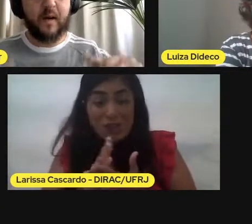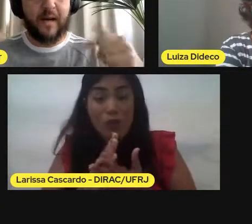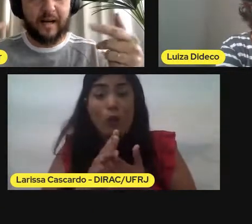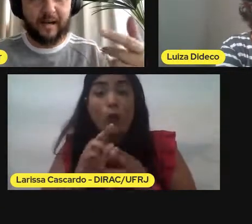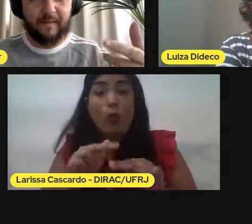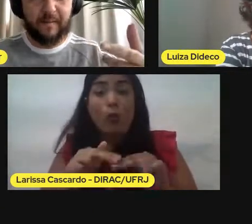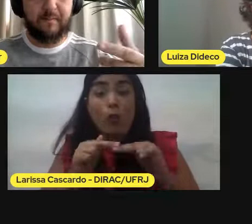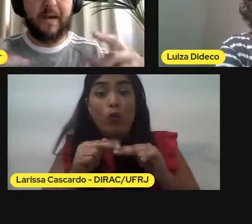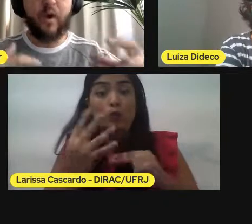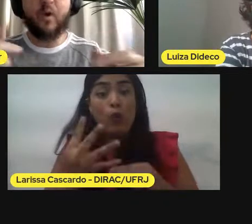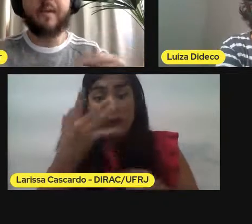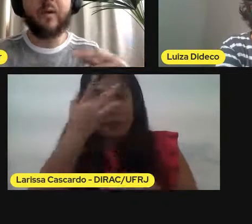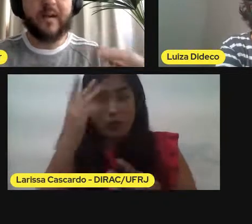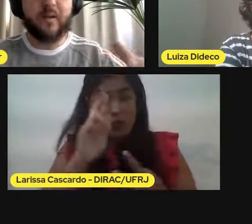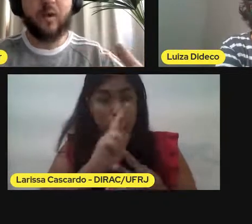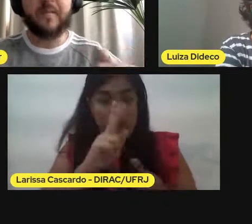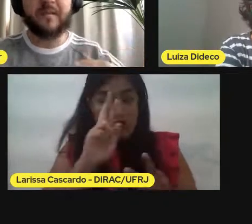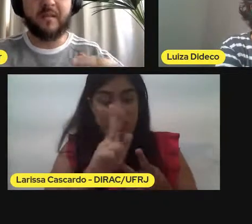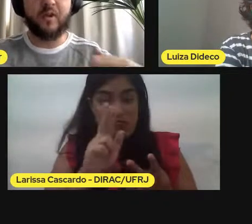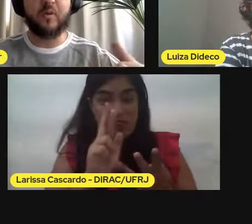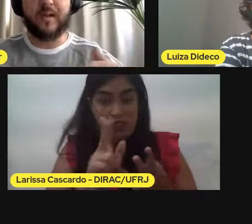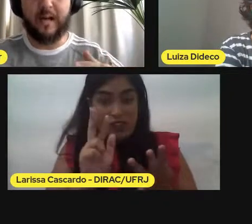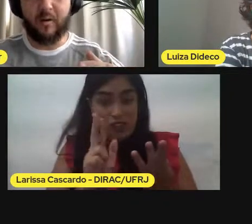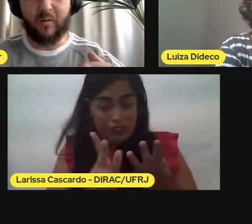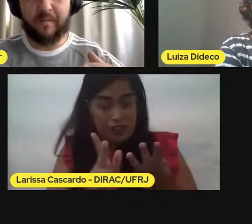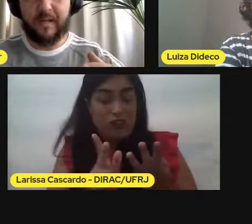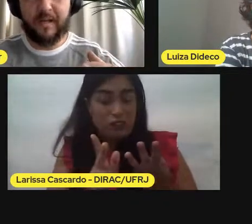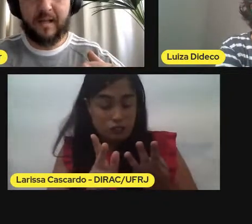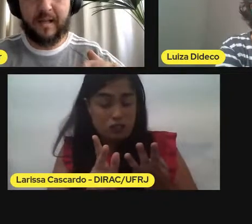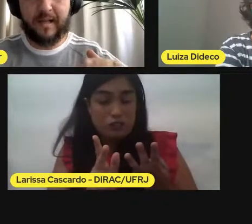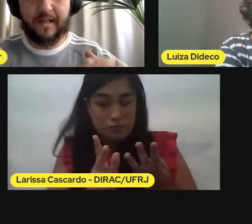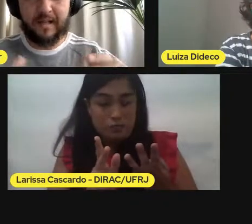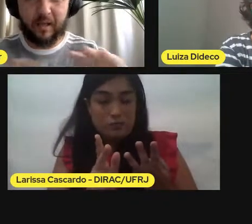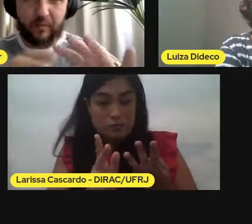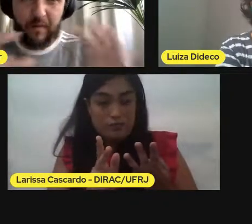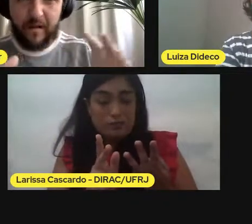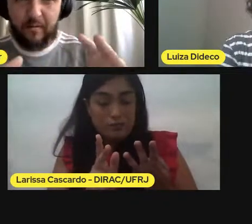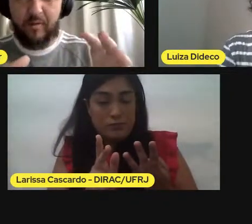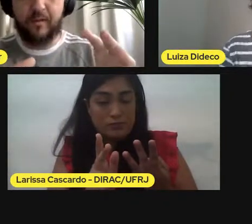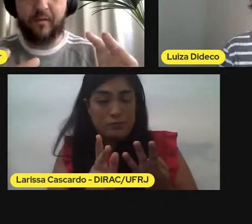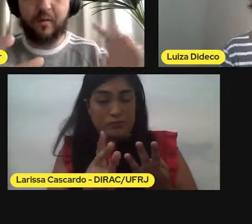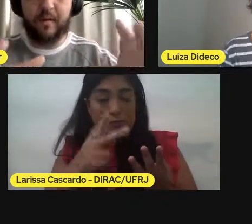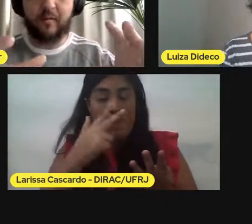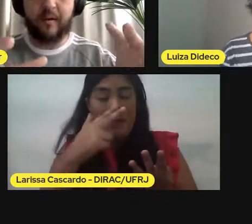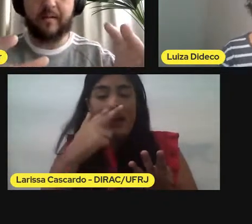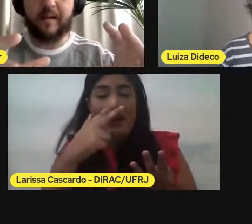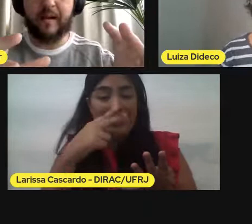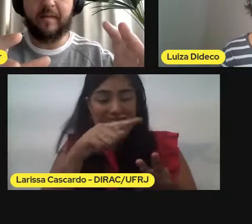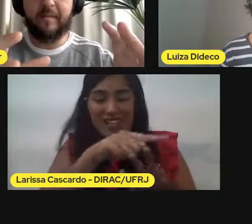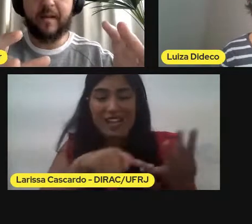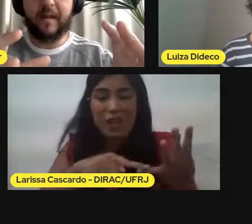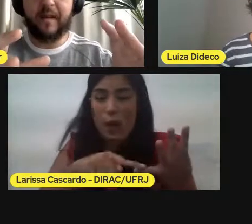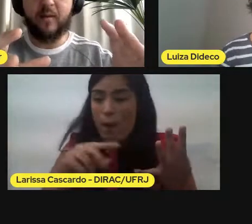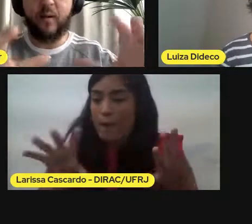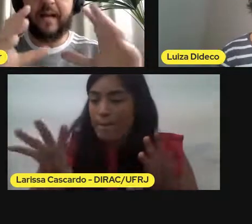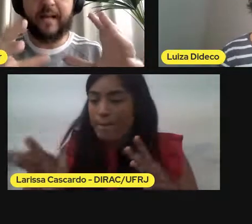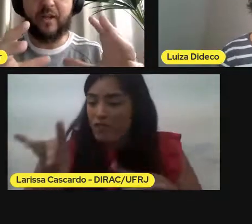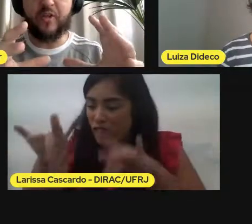com a sua maior ou menor intromissão editorial, transformaram o livro numa